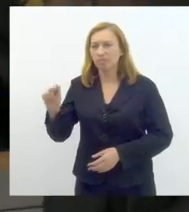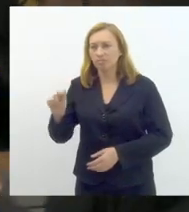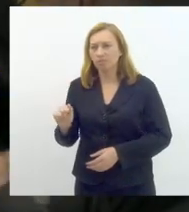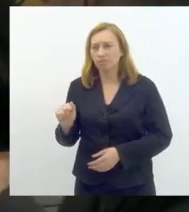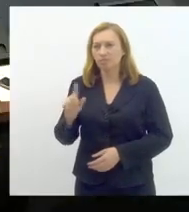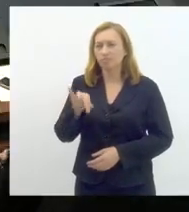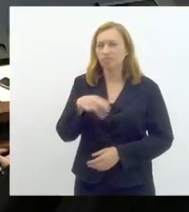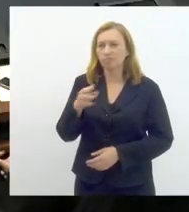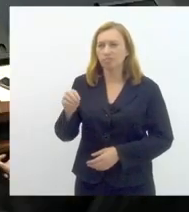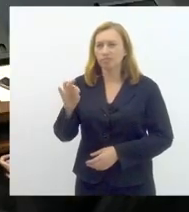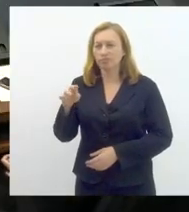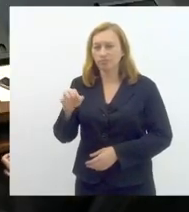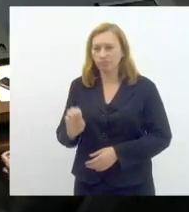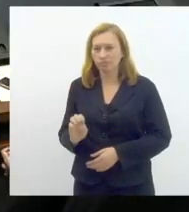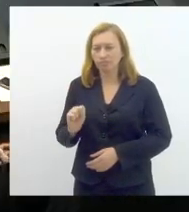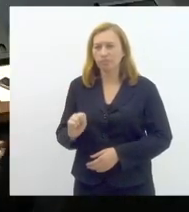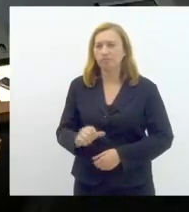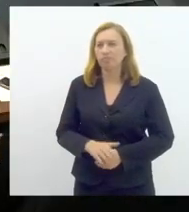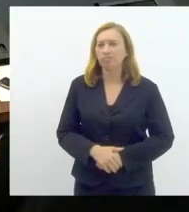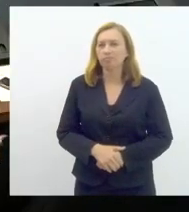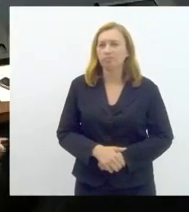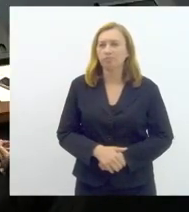Fidélis.